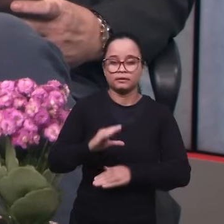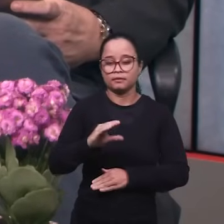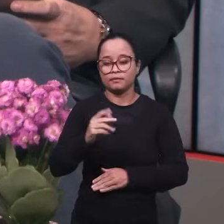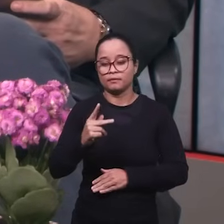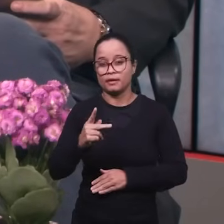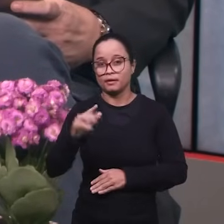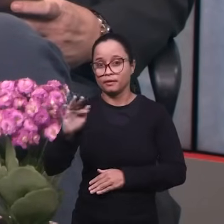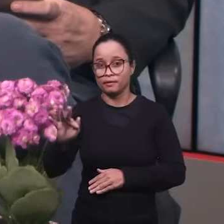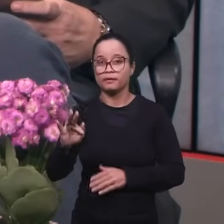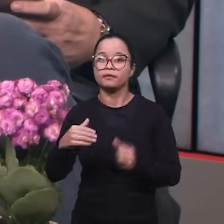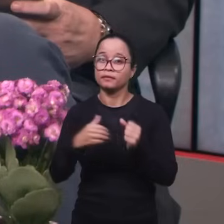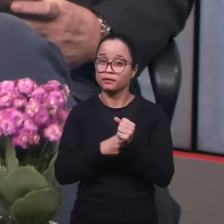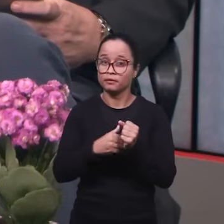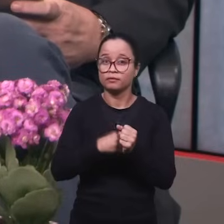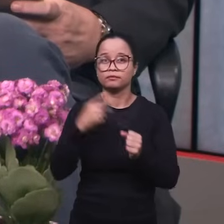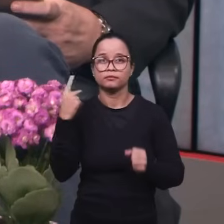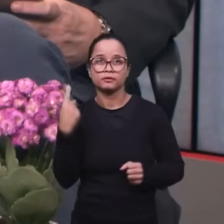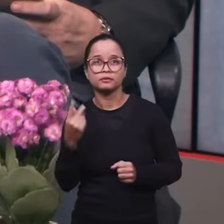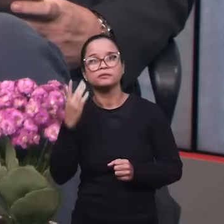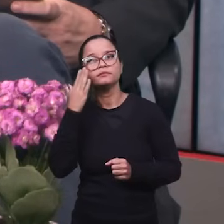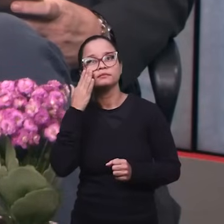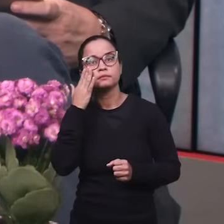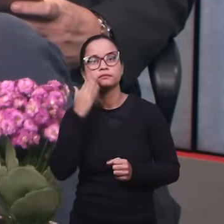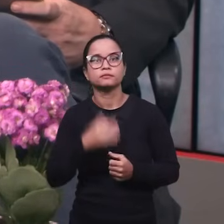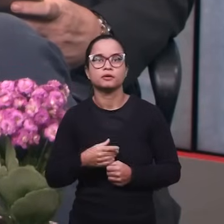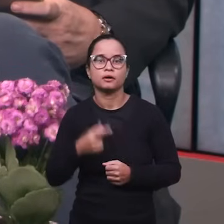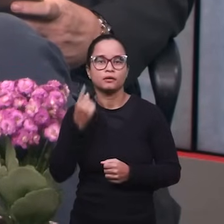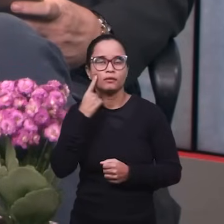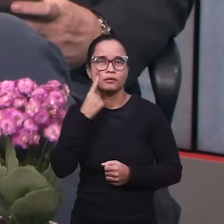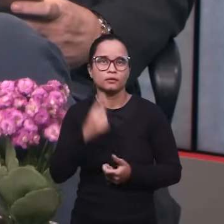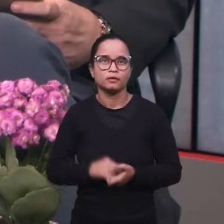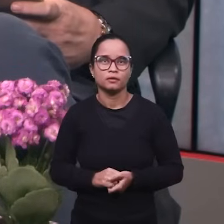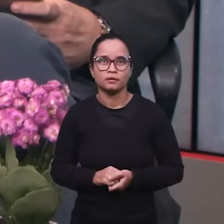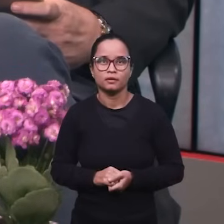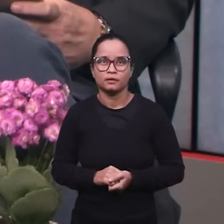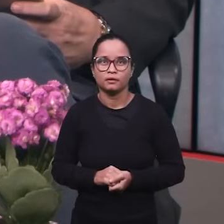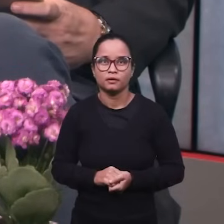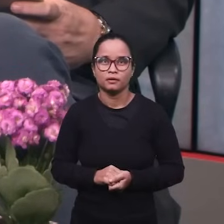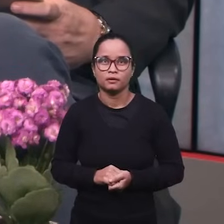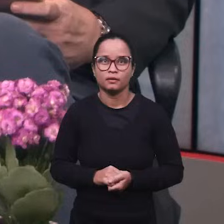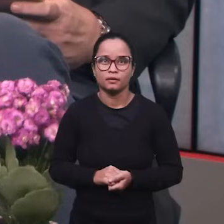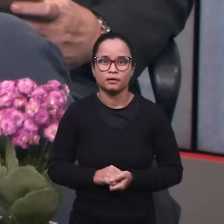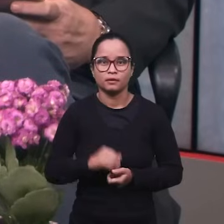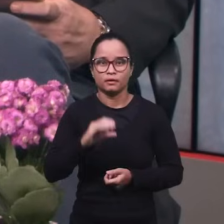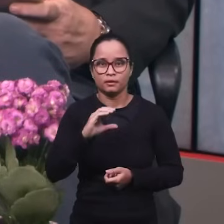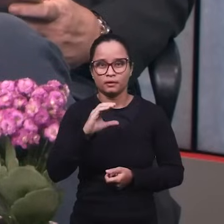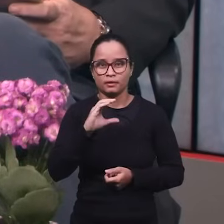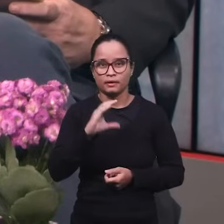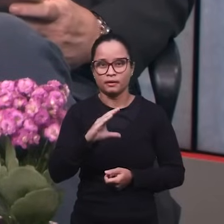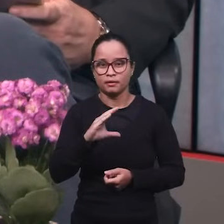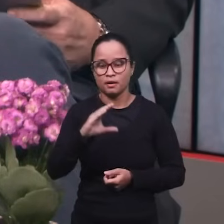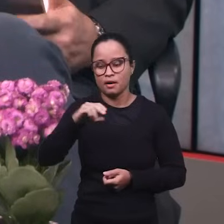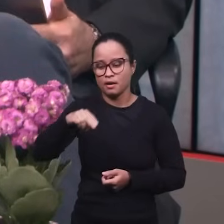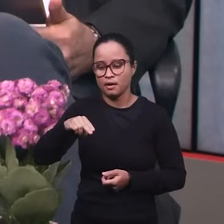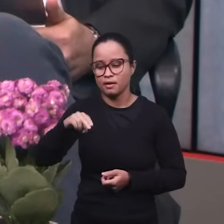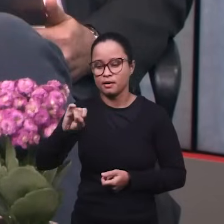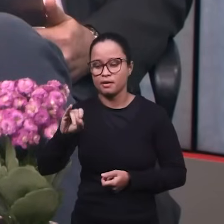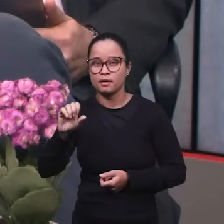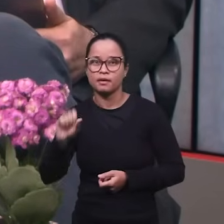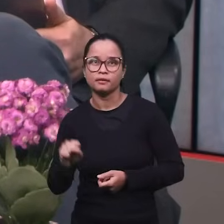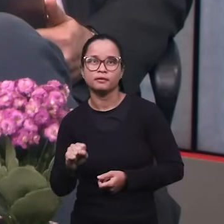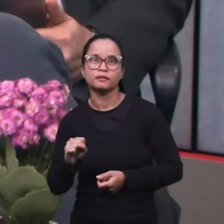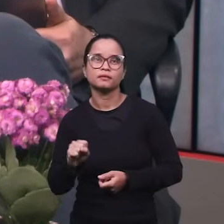seu CPF, sua senha, e olha, lá tem um ícone que é o CNIS, é CNIS, que é o